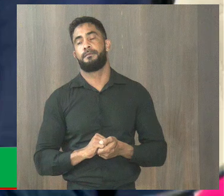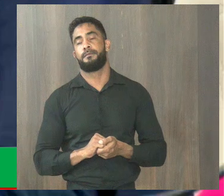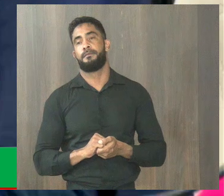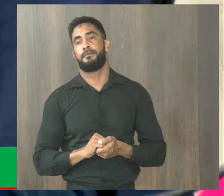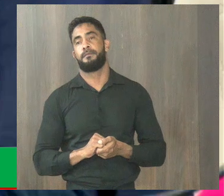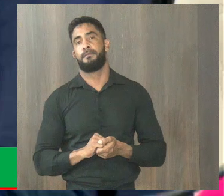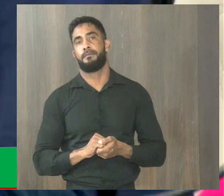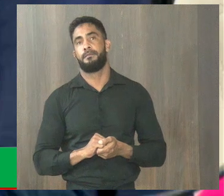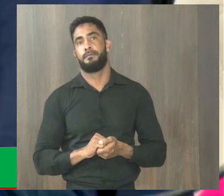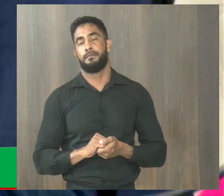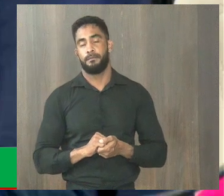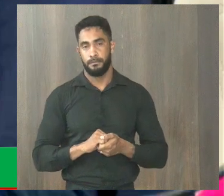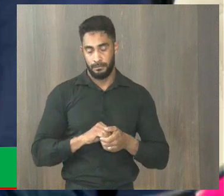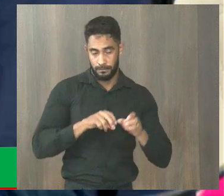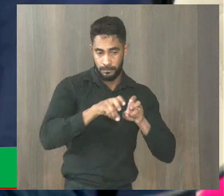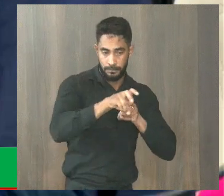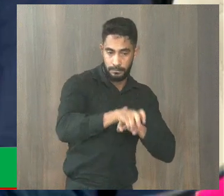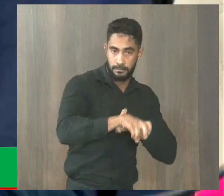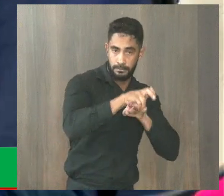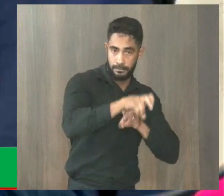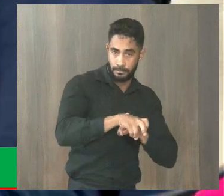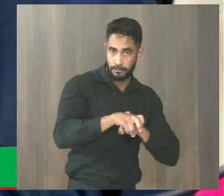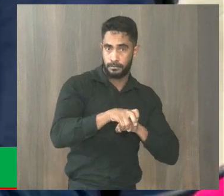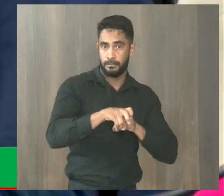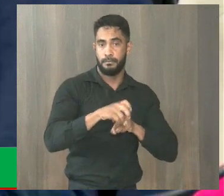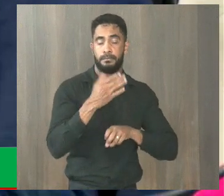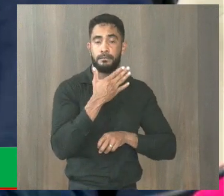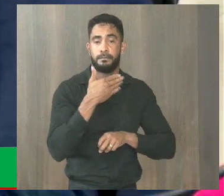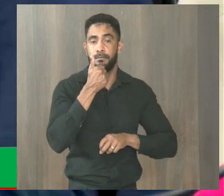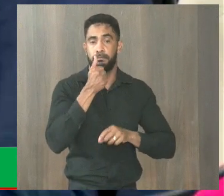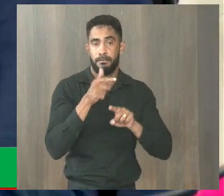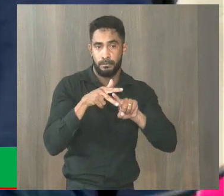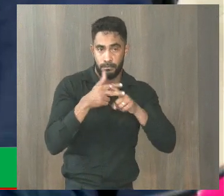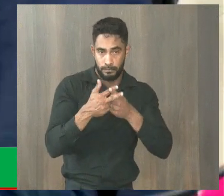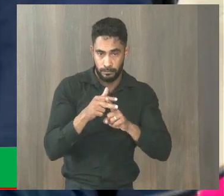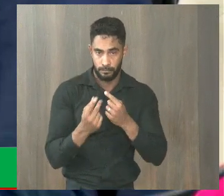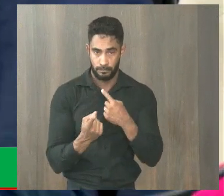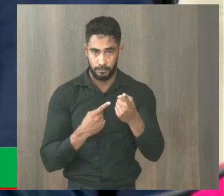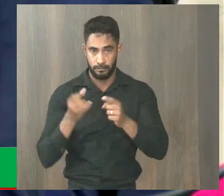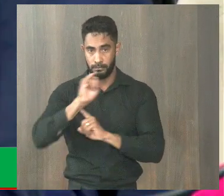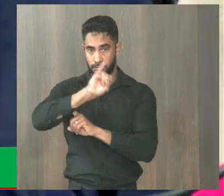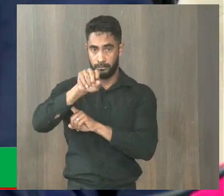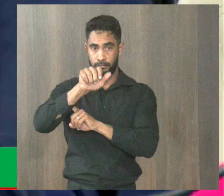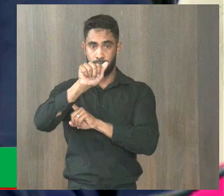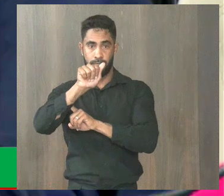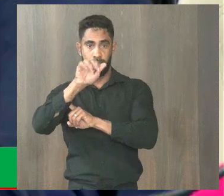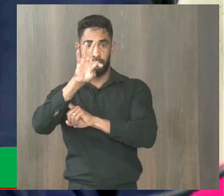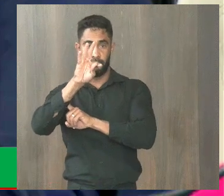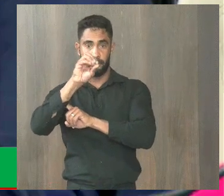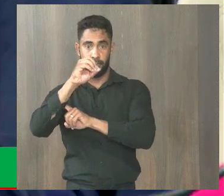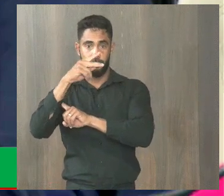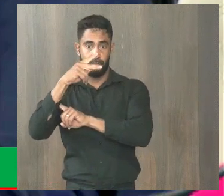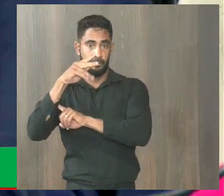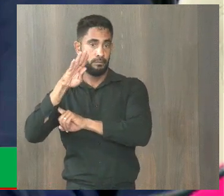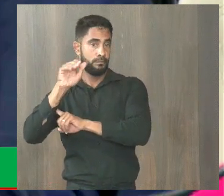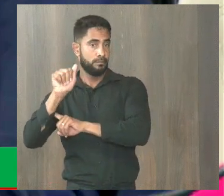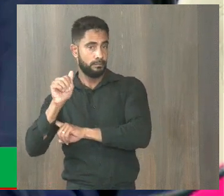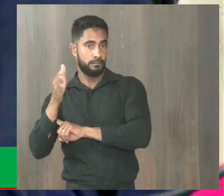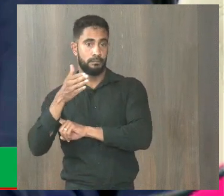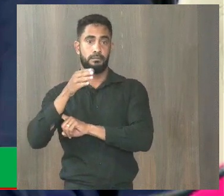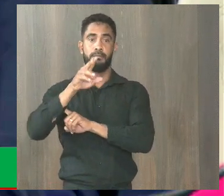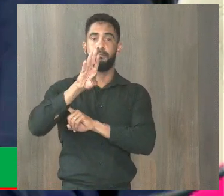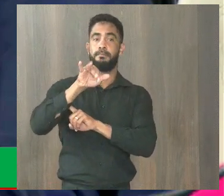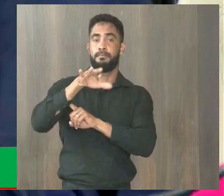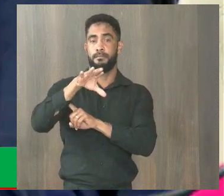Na zona rural, eles estão fazendo a melhoria nas estradas do Jatobá, Baixa da Cana, Barreto da Raiz,